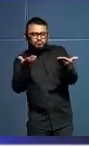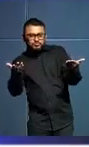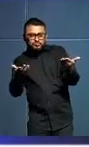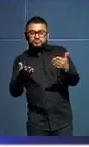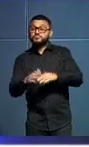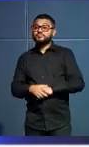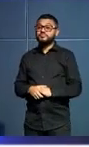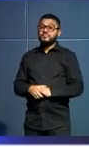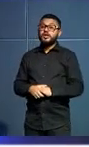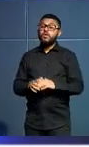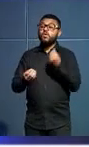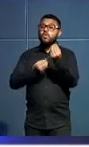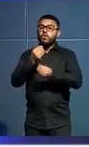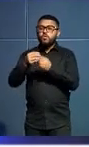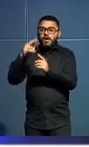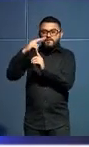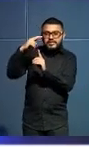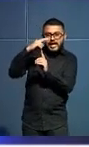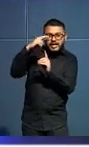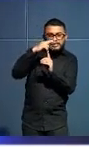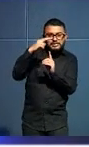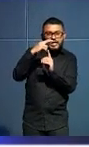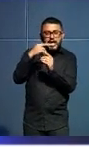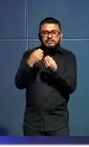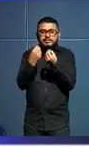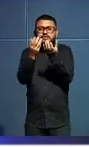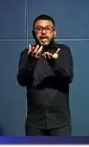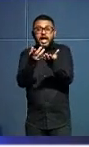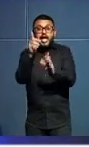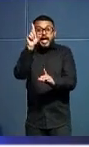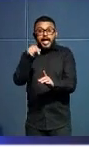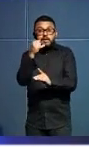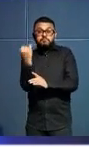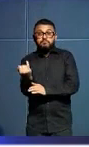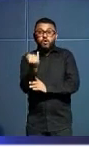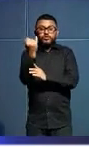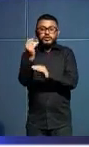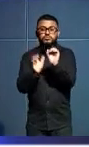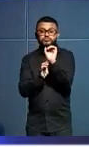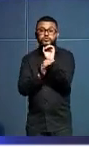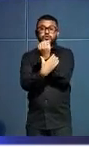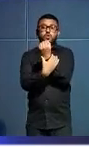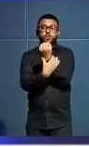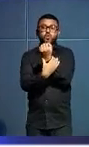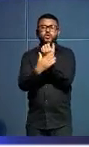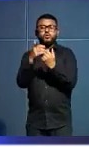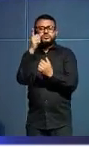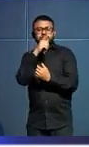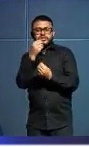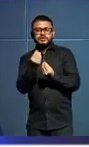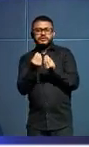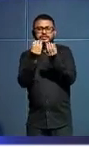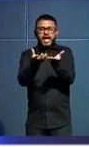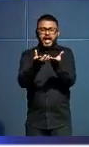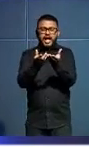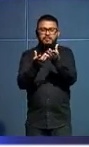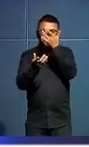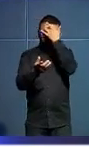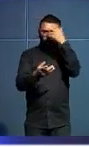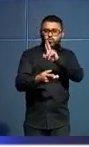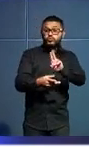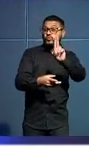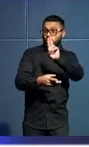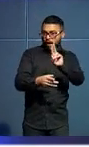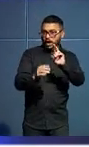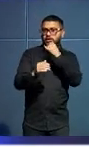então a fiscalização da distribuição ela tem como objetivo primordial garantia a prestação de um serviço adequado ao consumidor de